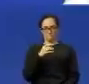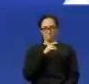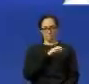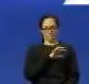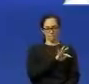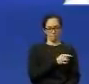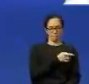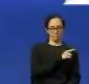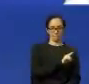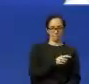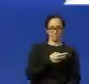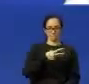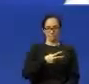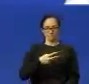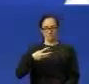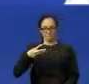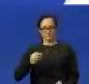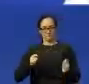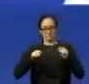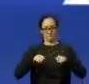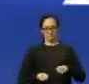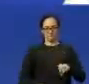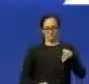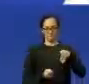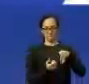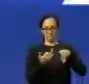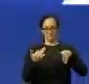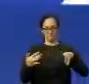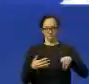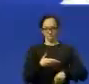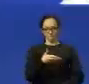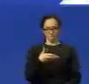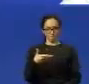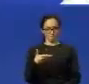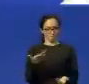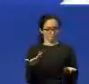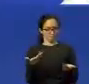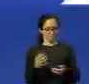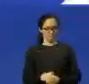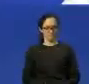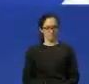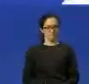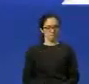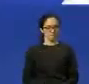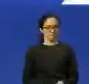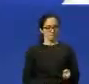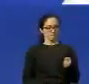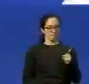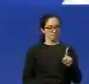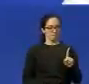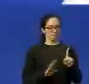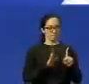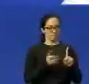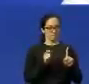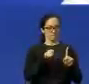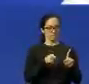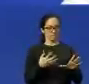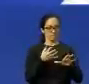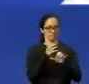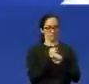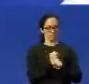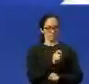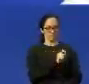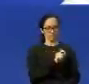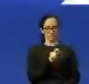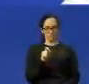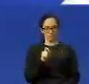T2 e T3 devem ser em metro por hora, qual o valor? Então, a torre 1, nós trabalharíamos primeiro com o comprimento